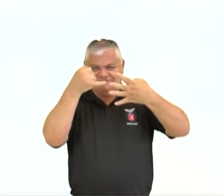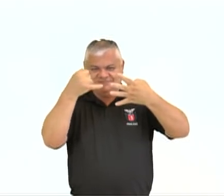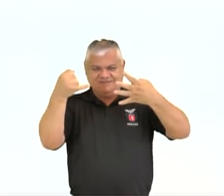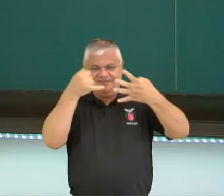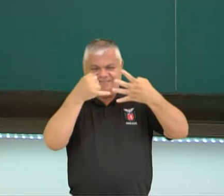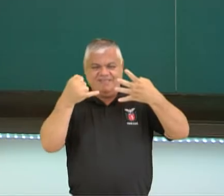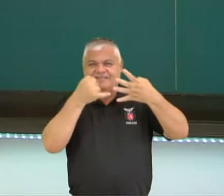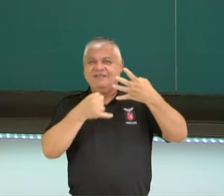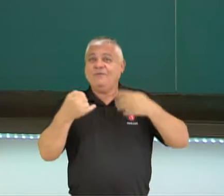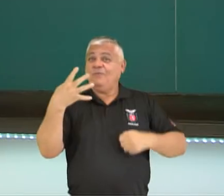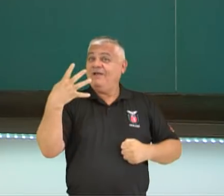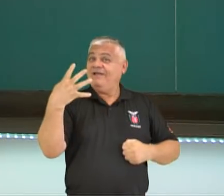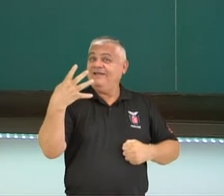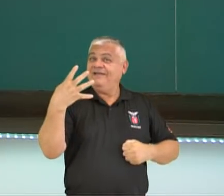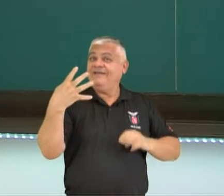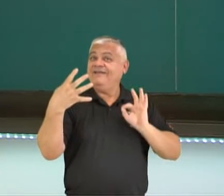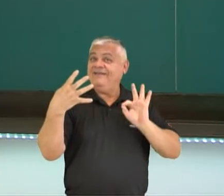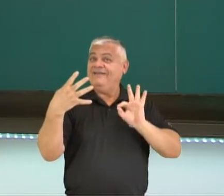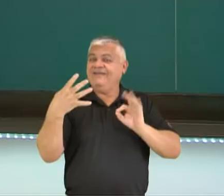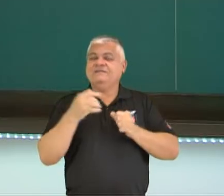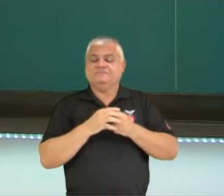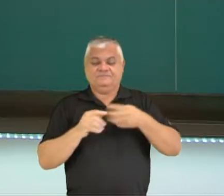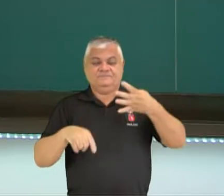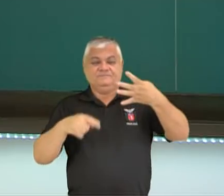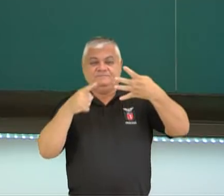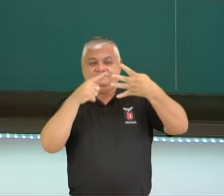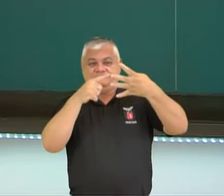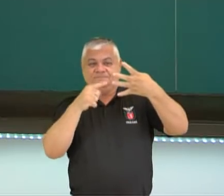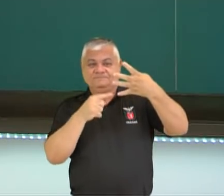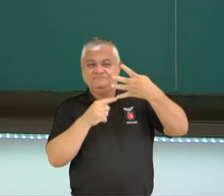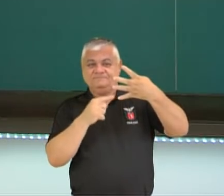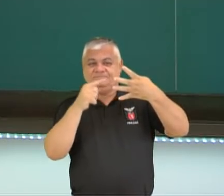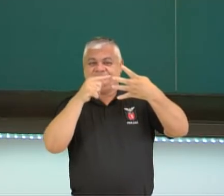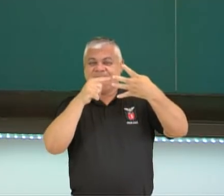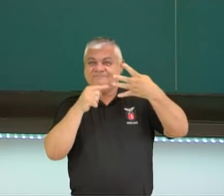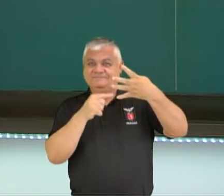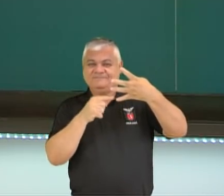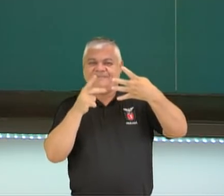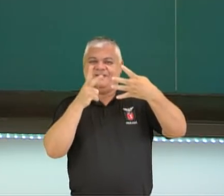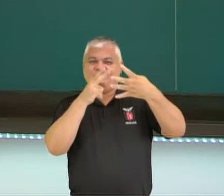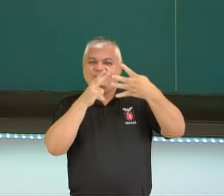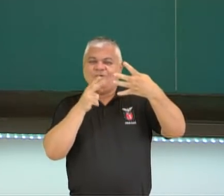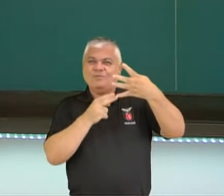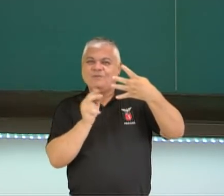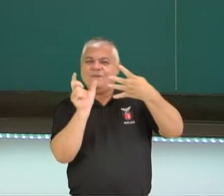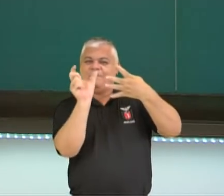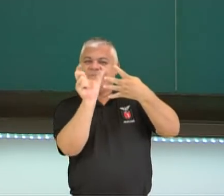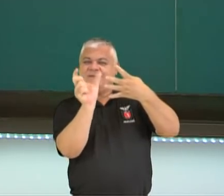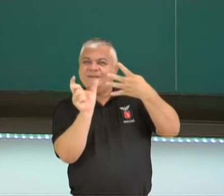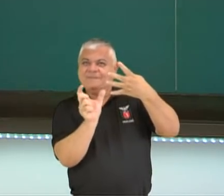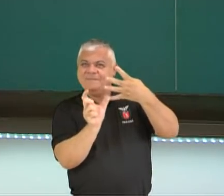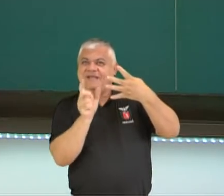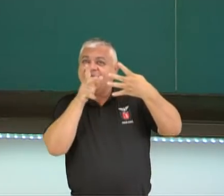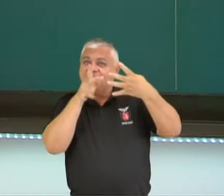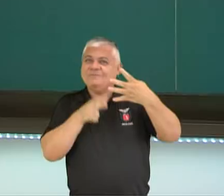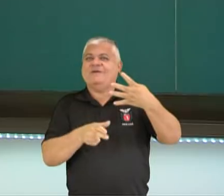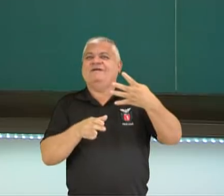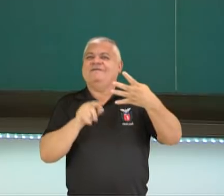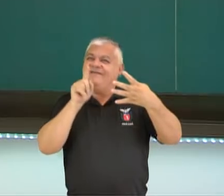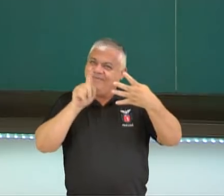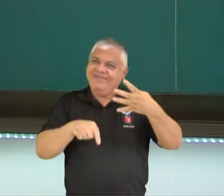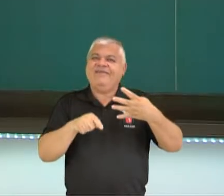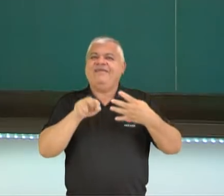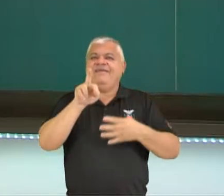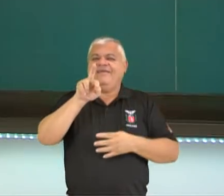dois três quatro segundo verso e quarto versus combinando portanto temos aqui